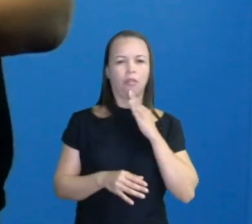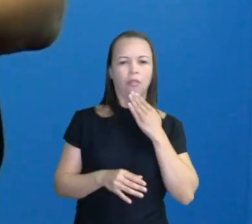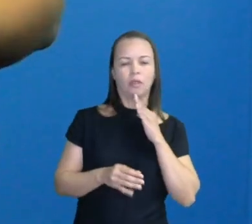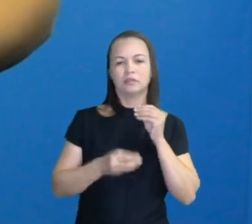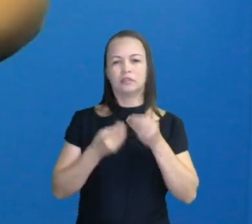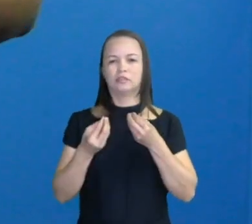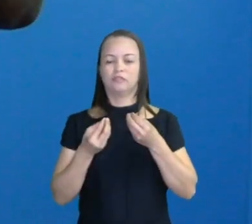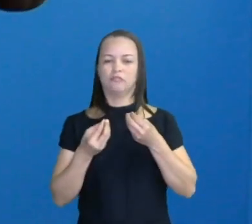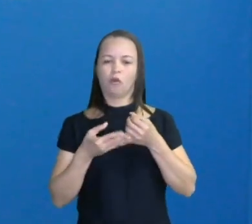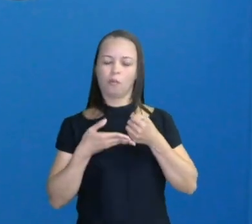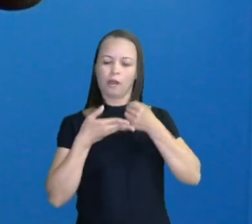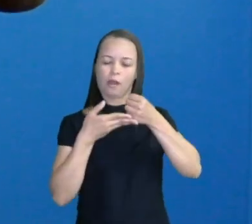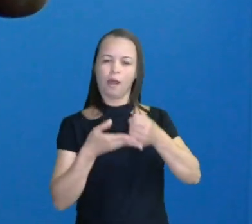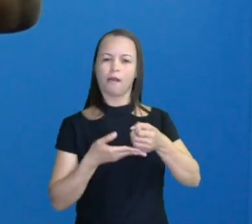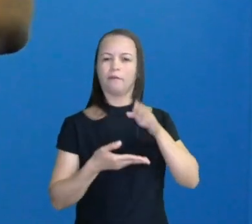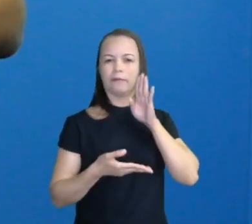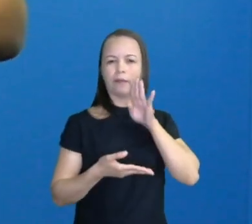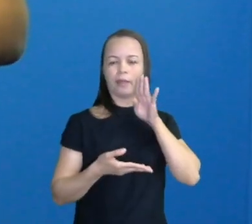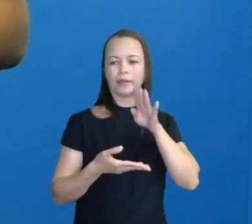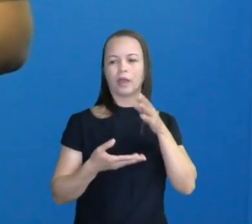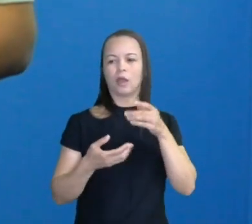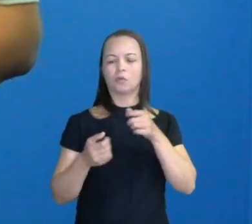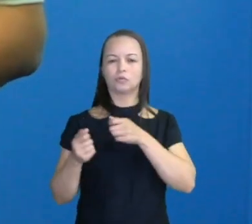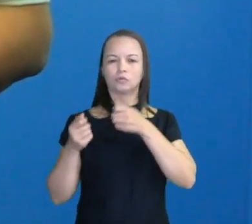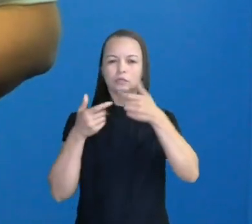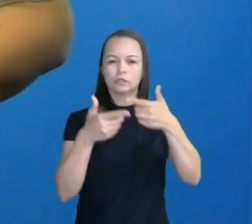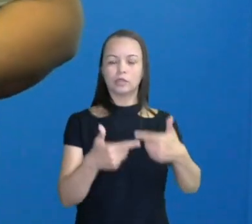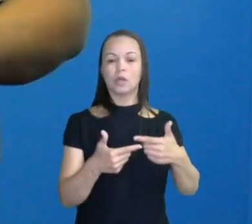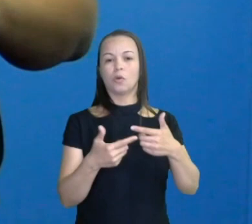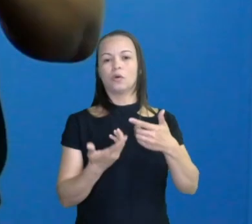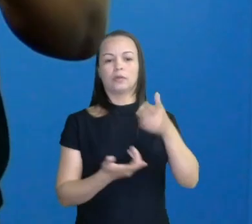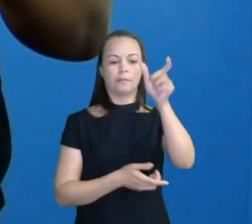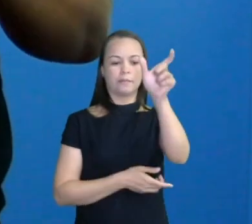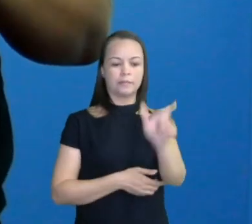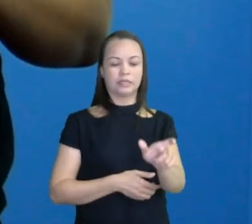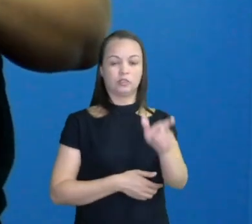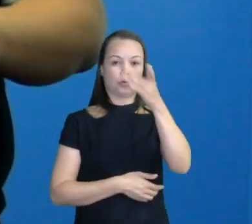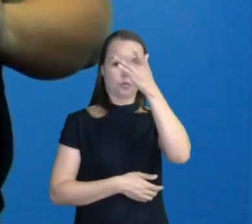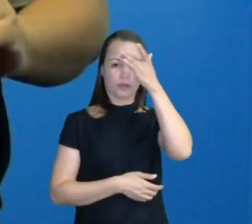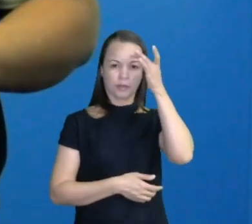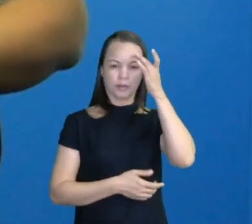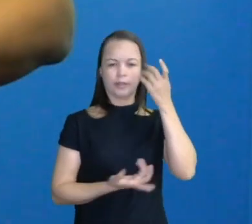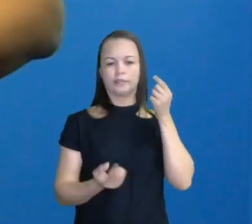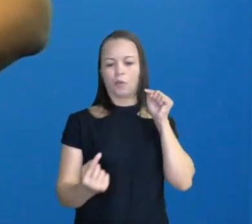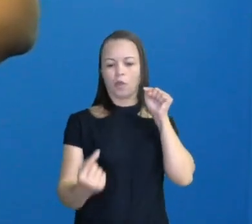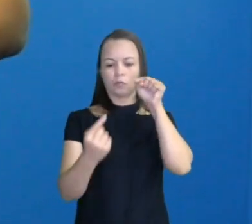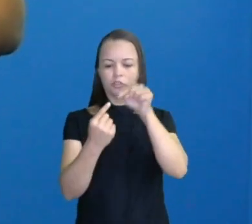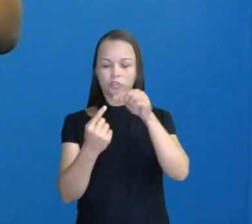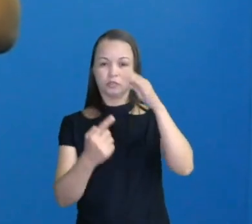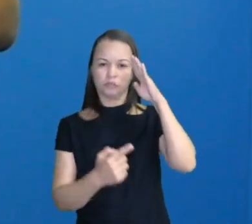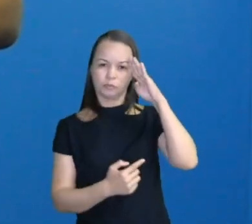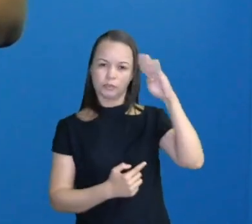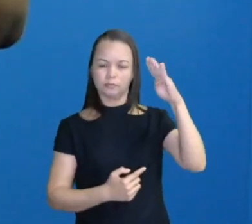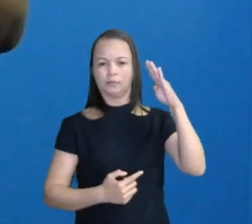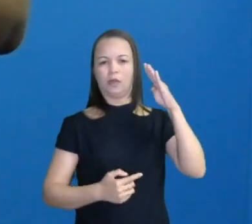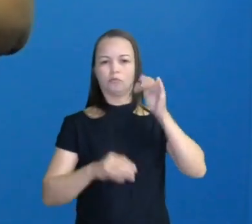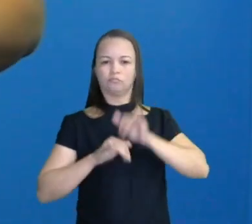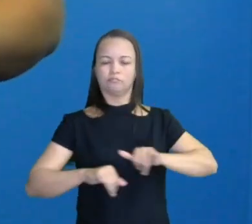forma satisfatória no seu receptor, que é o objetivo principal da